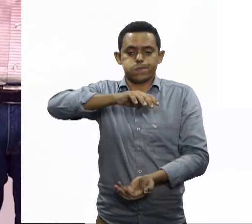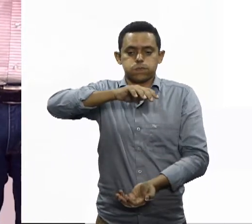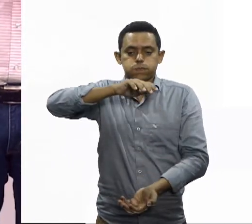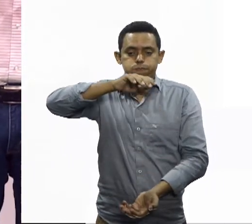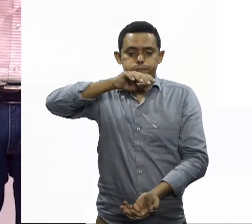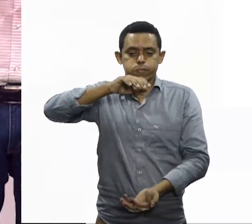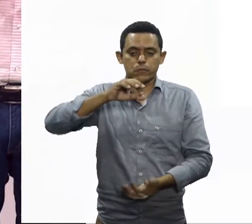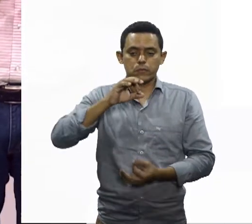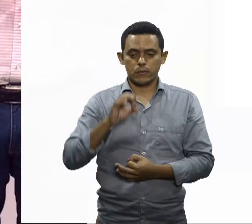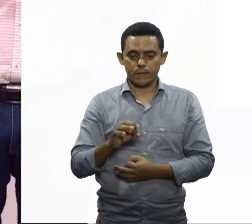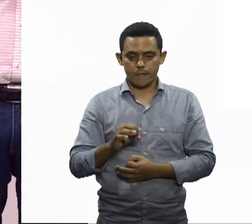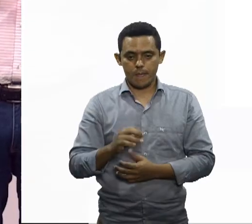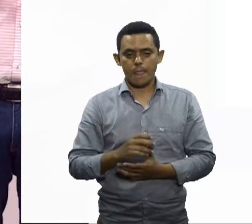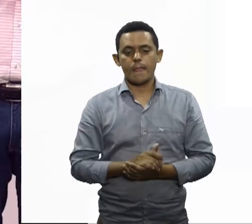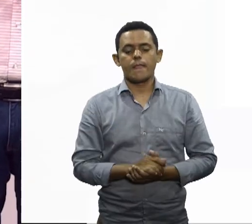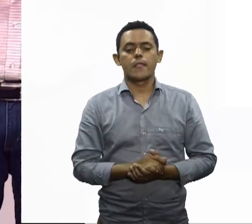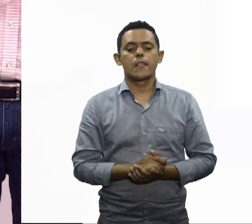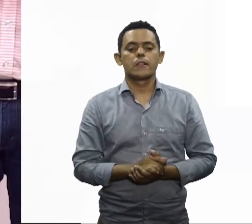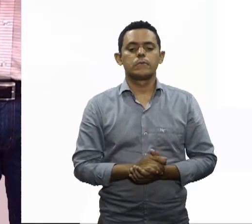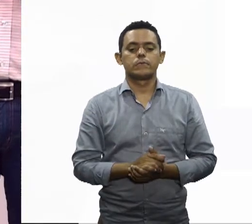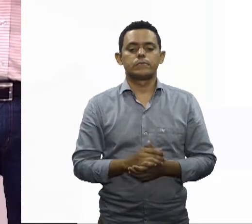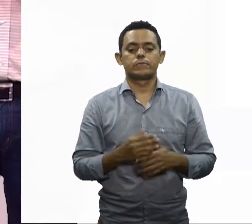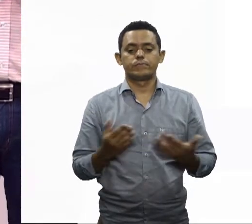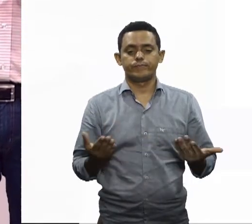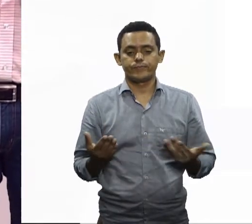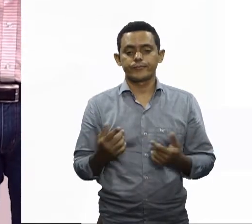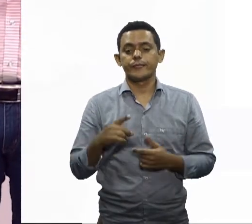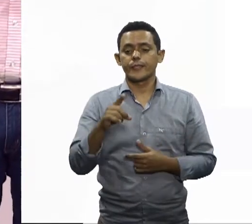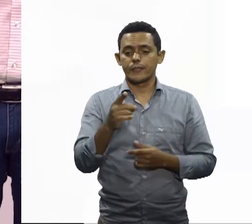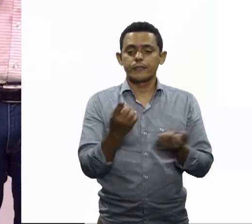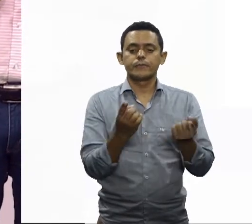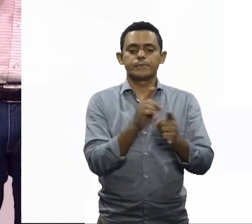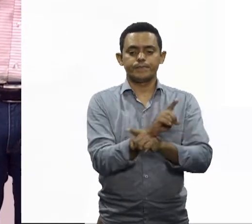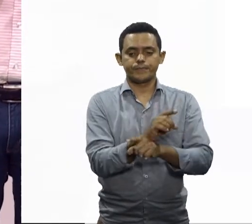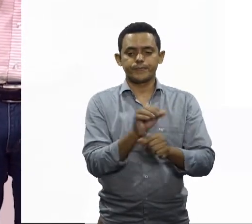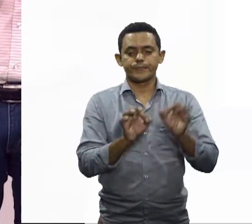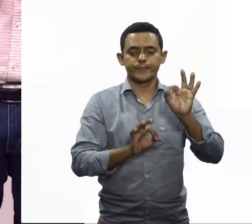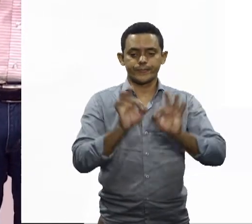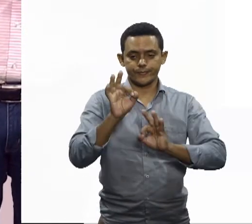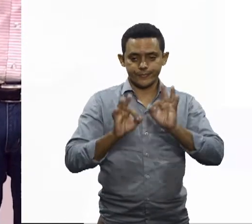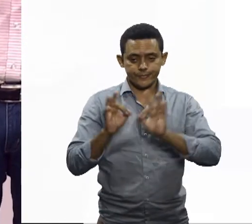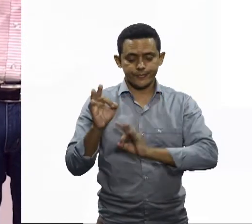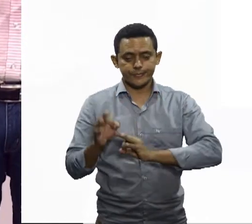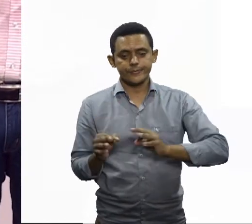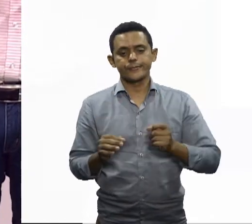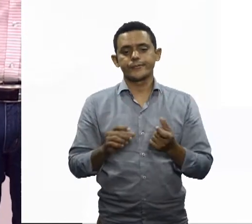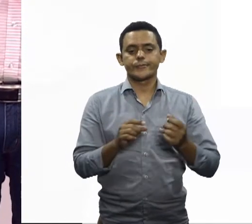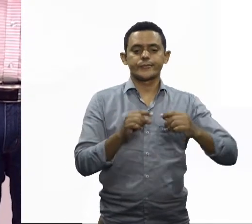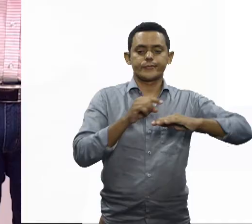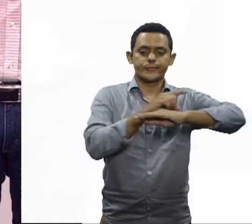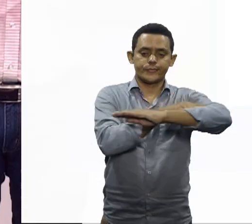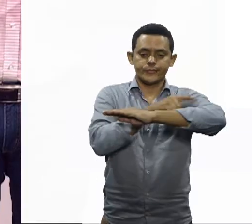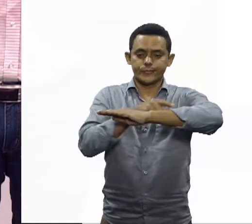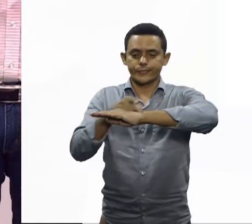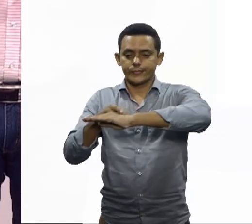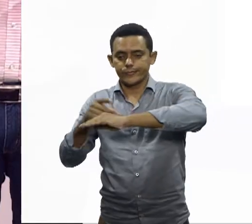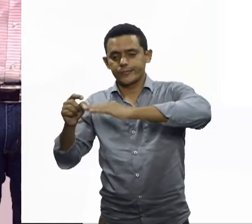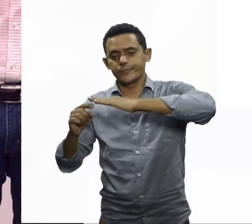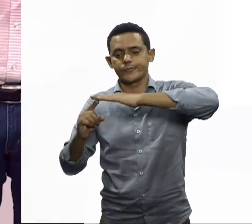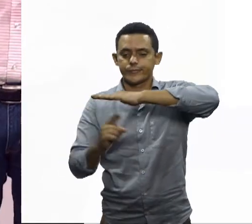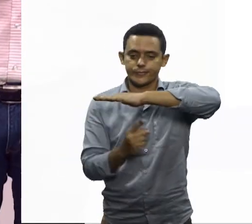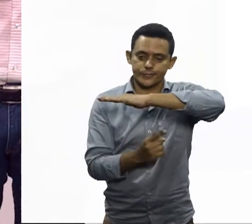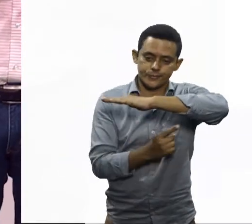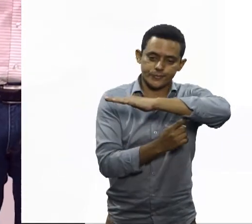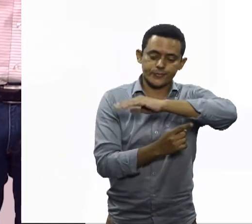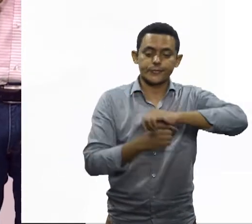água. Então, olha só, pessoal. Quando vocês forem transformar essas unidades de volume para litro, vocês